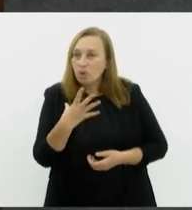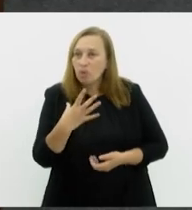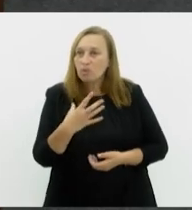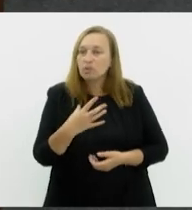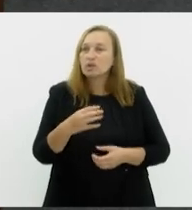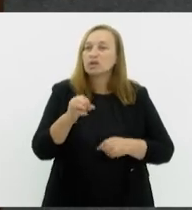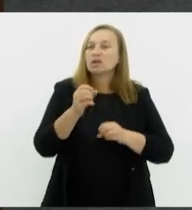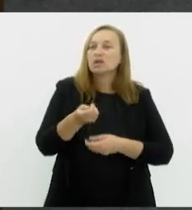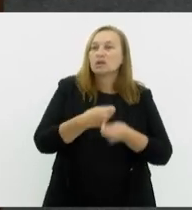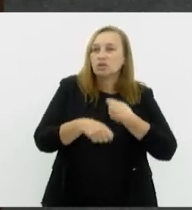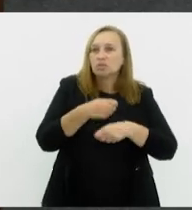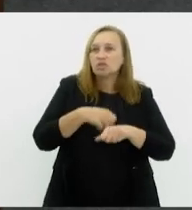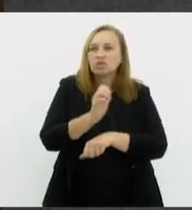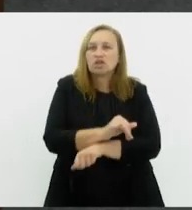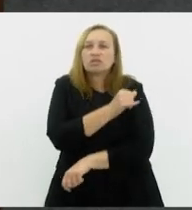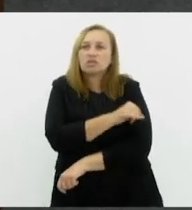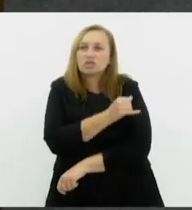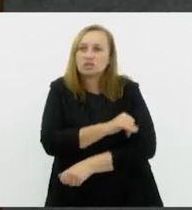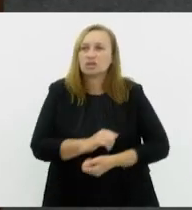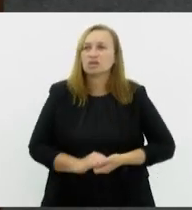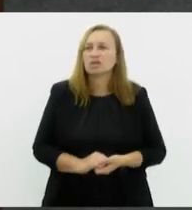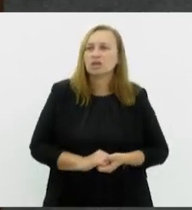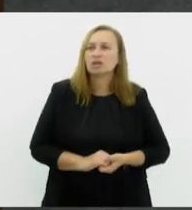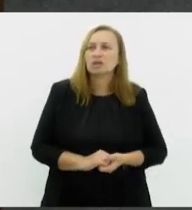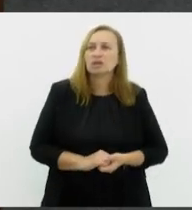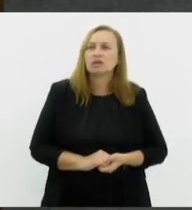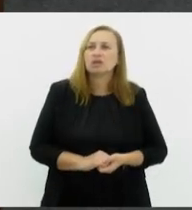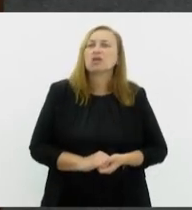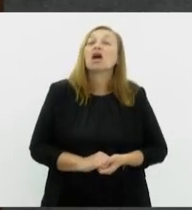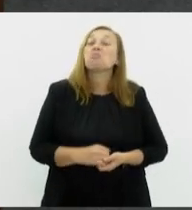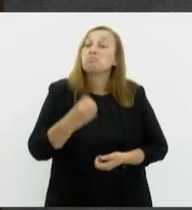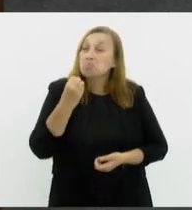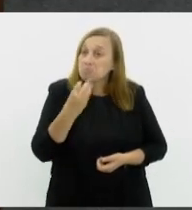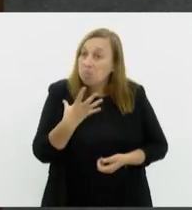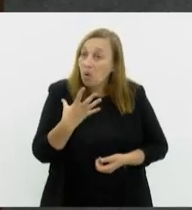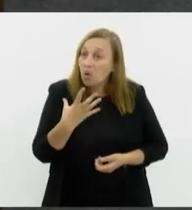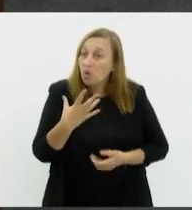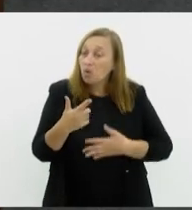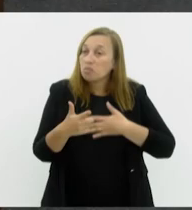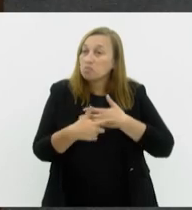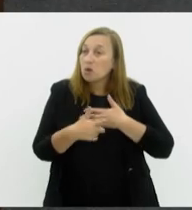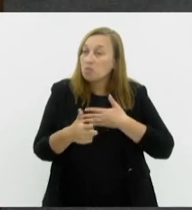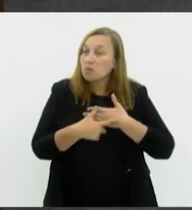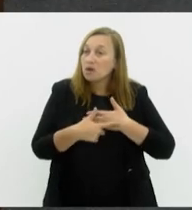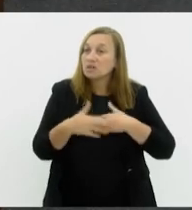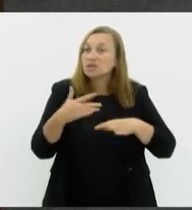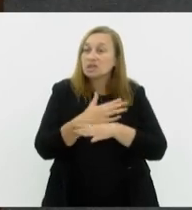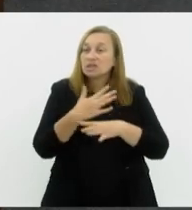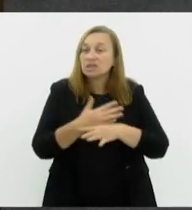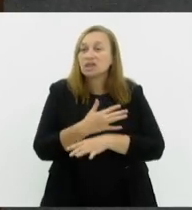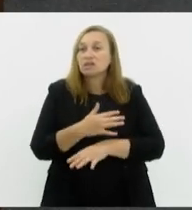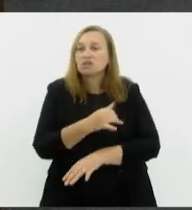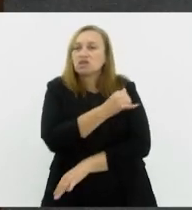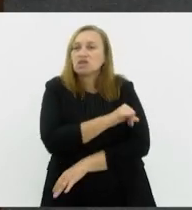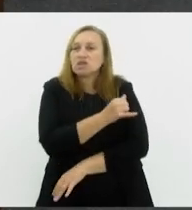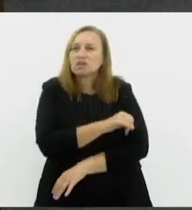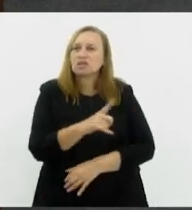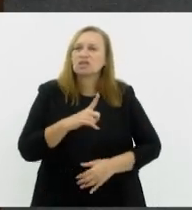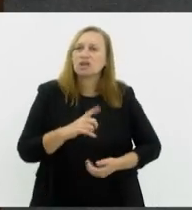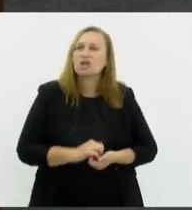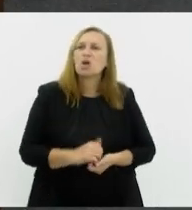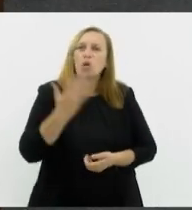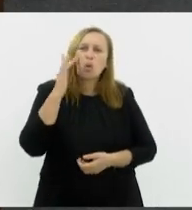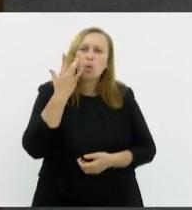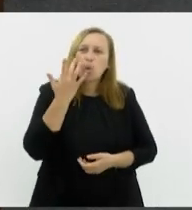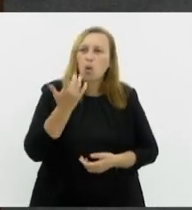para a economia do Estado do Rio de Janeiro. É bom para o papel que a cidade do Rio de Janeiro cumpre. Eu acho